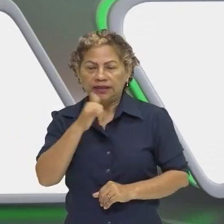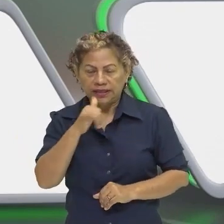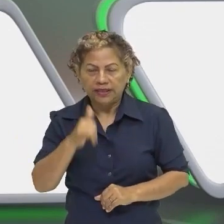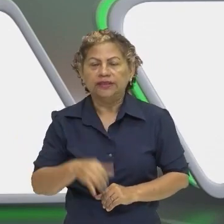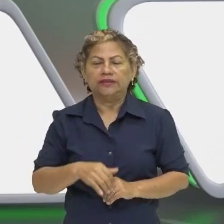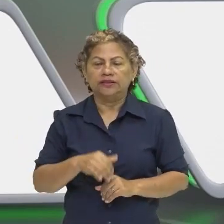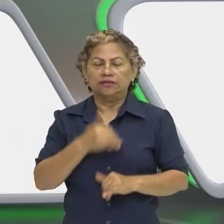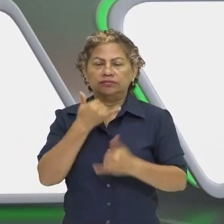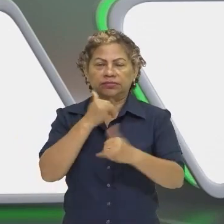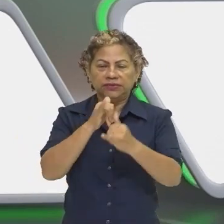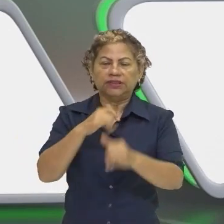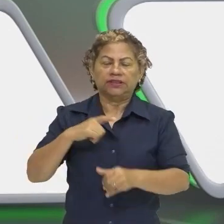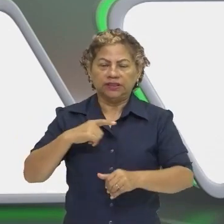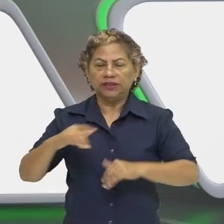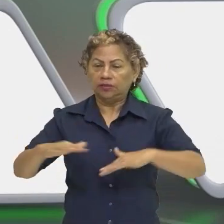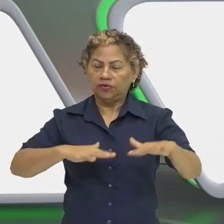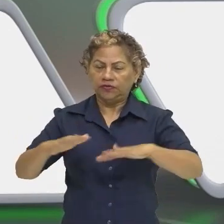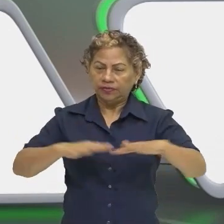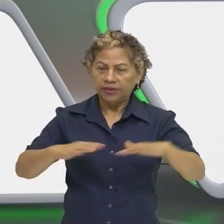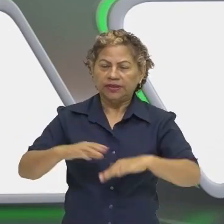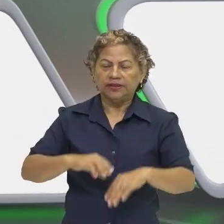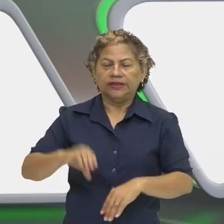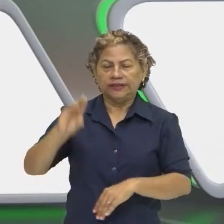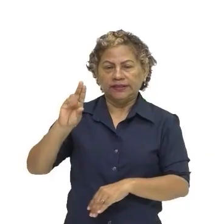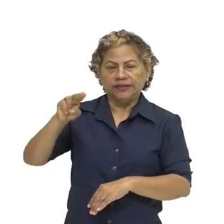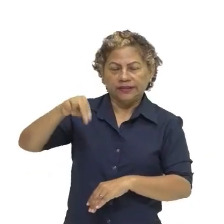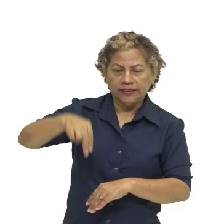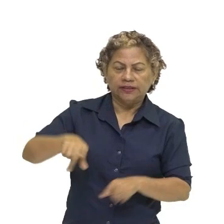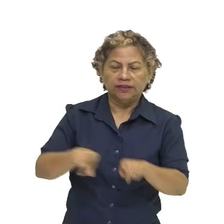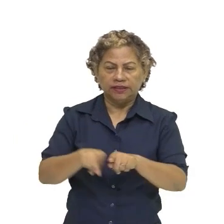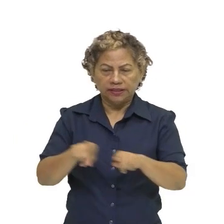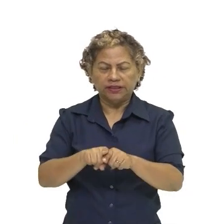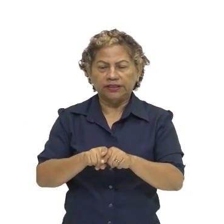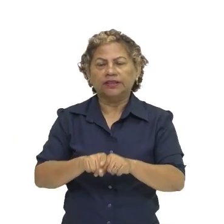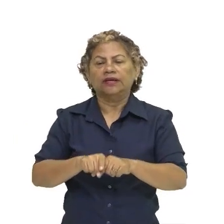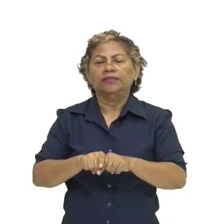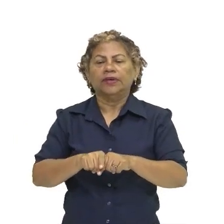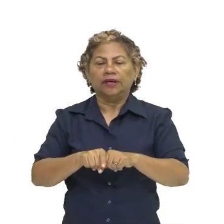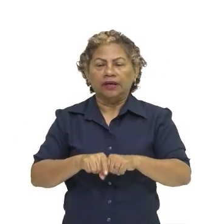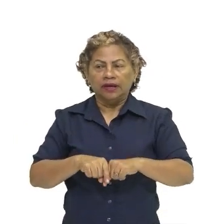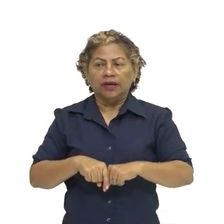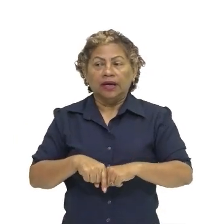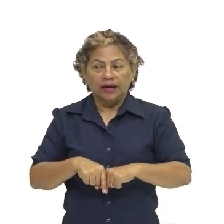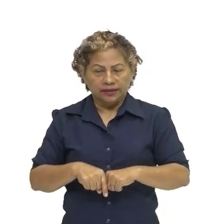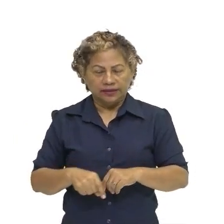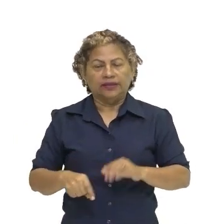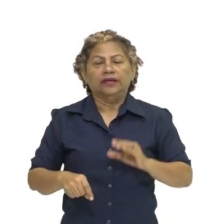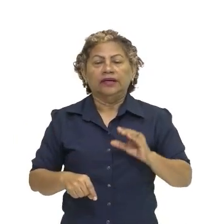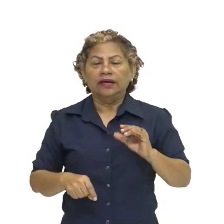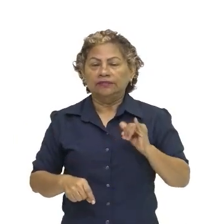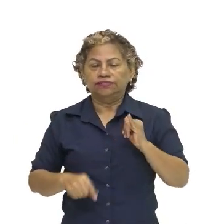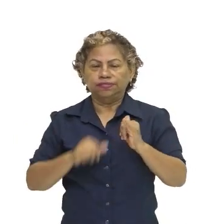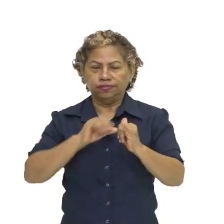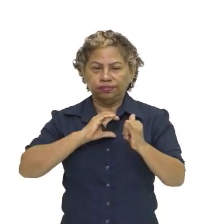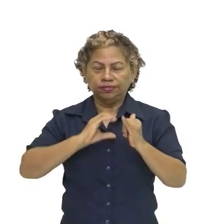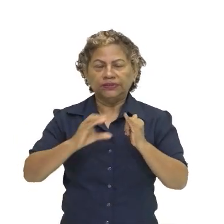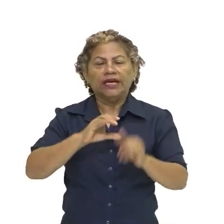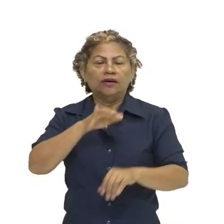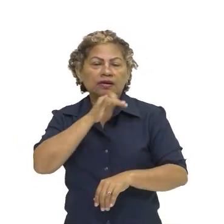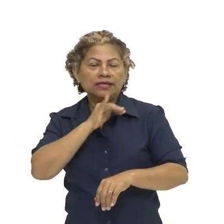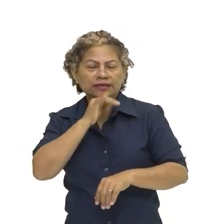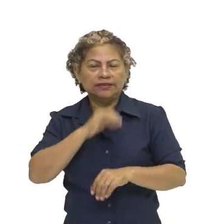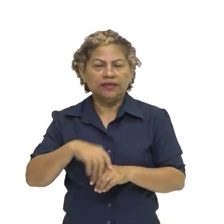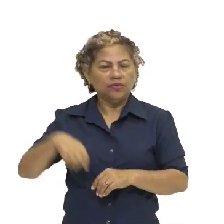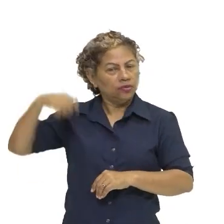de movimento, que é a cinética e térmica. Um secador de cabelos possui um ventilador que gira e